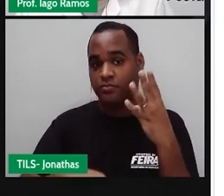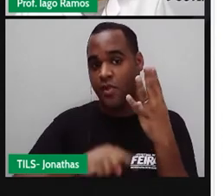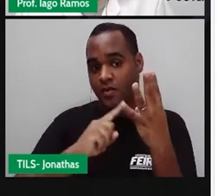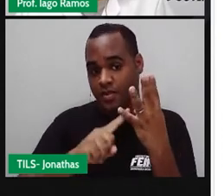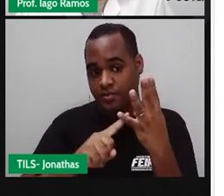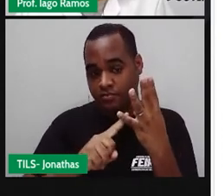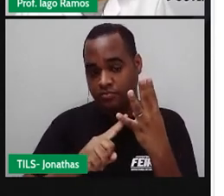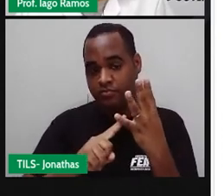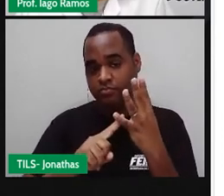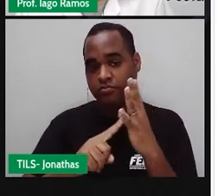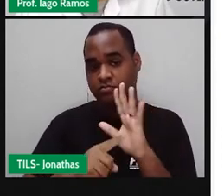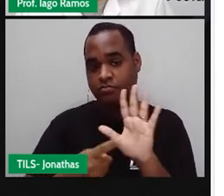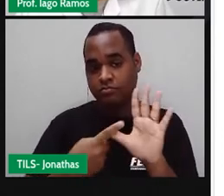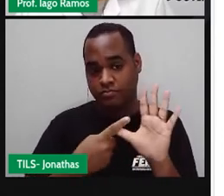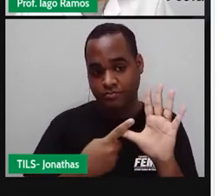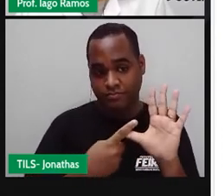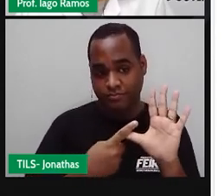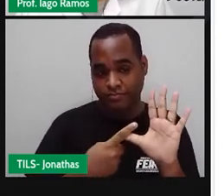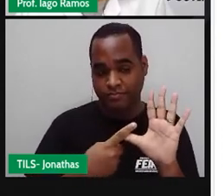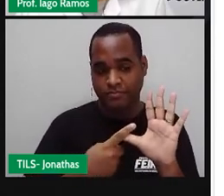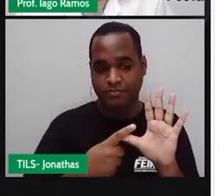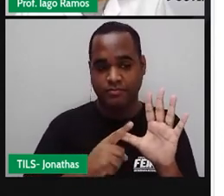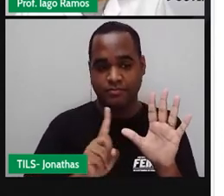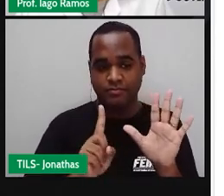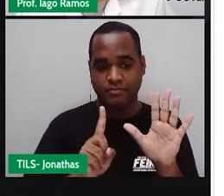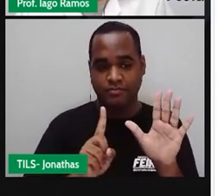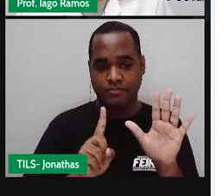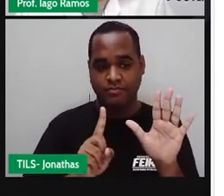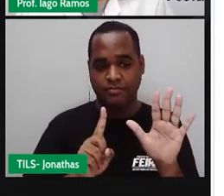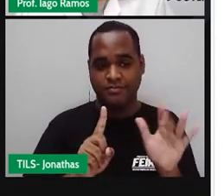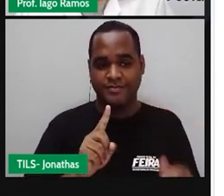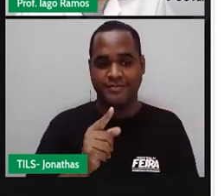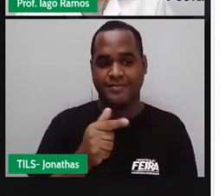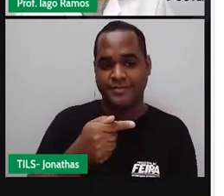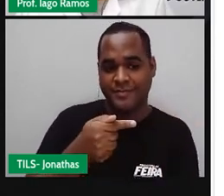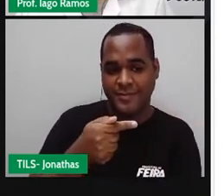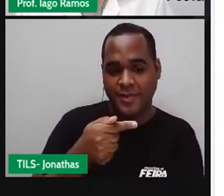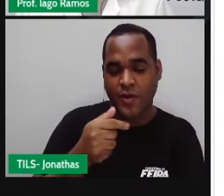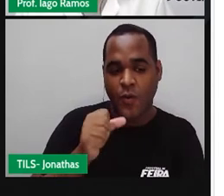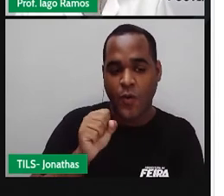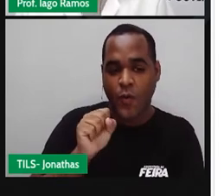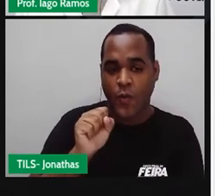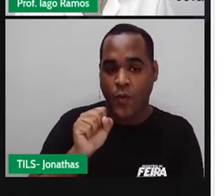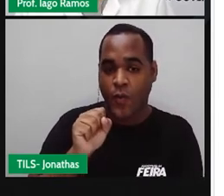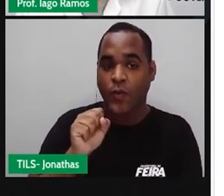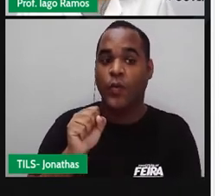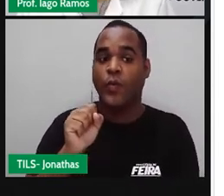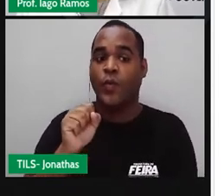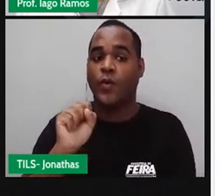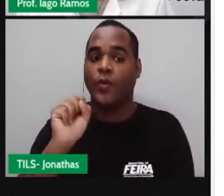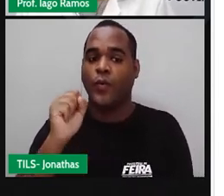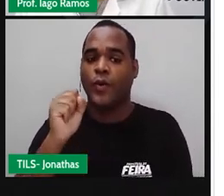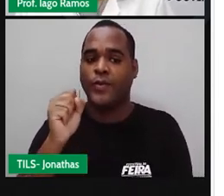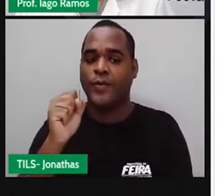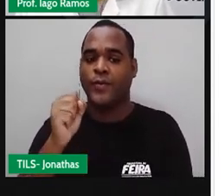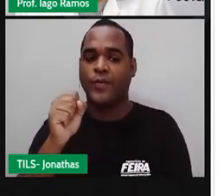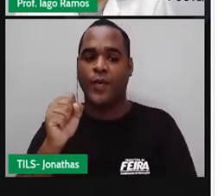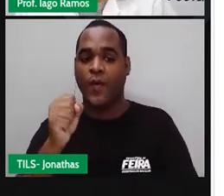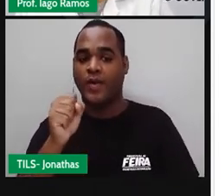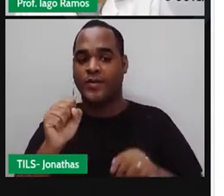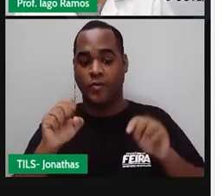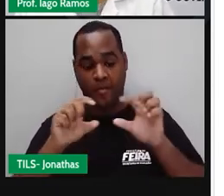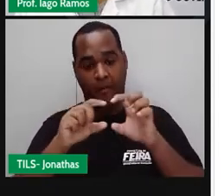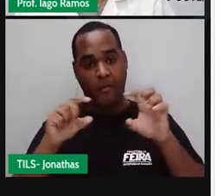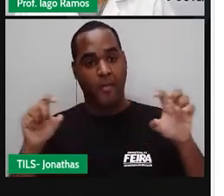quatro cinco seis sete ela foi dividida em oito